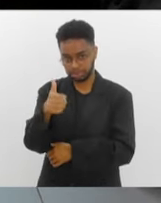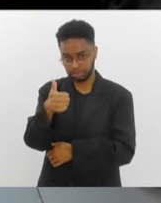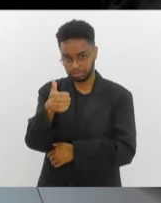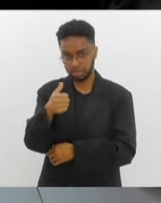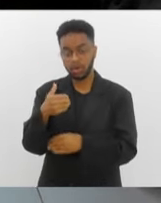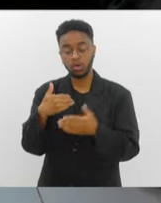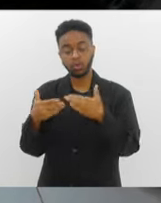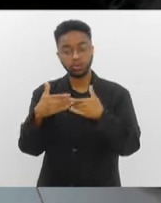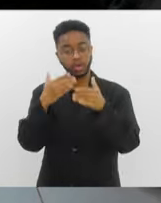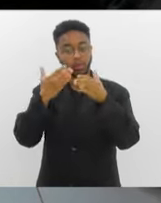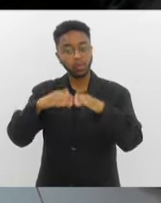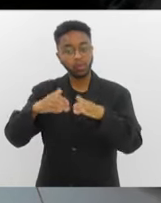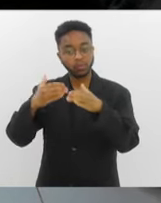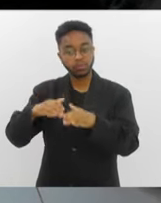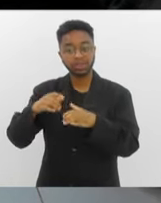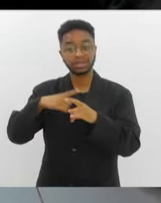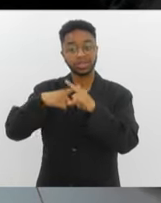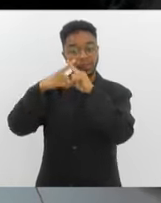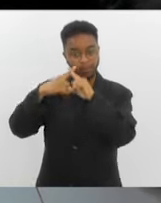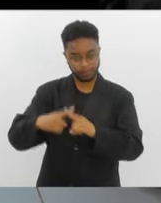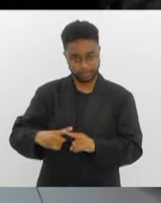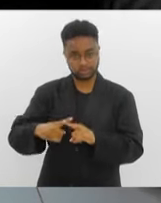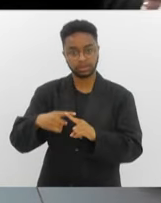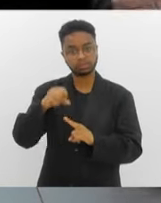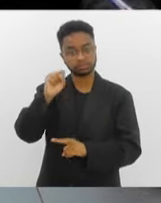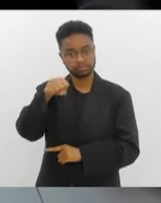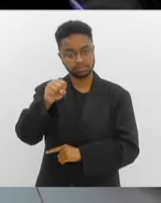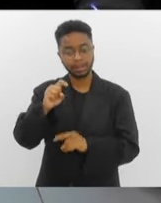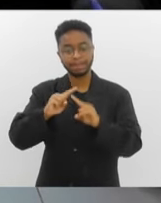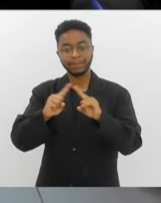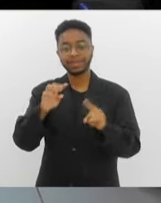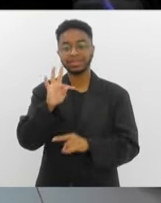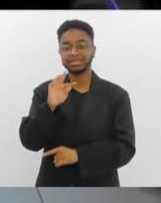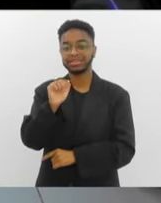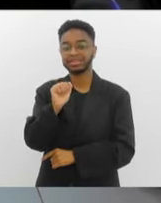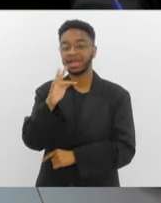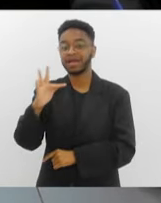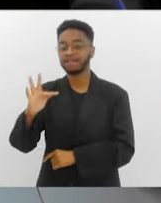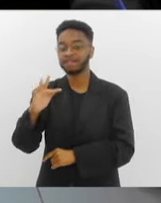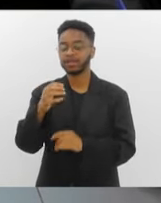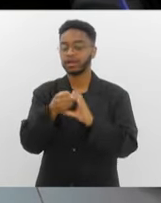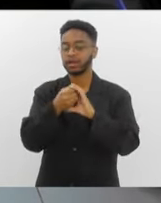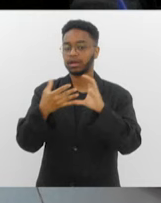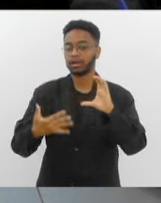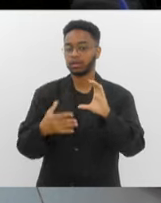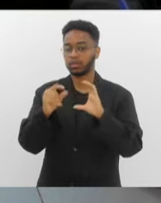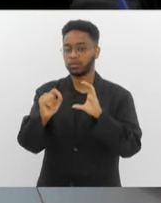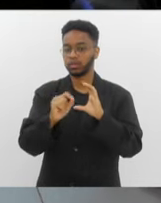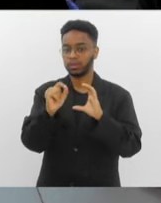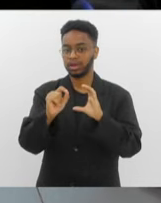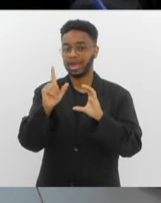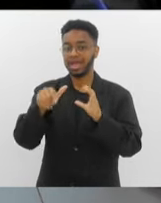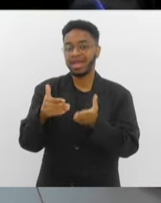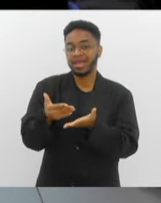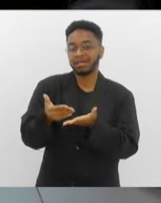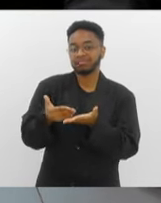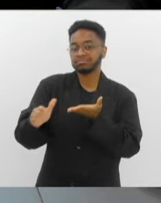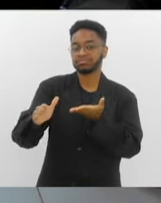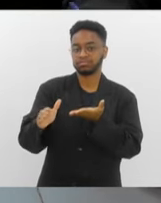qualquer concurso é uma competição. Obrigado. Mas o TAF, a característica é